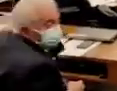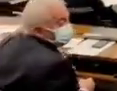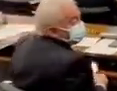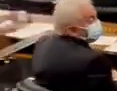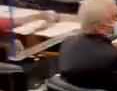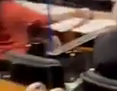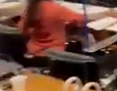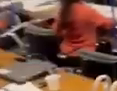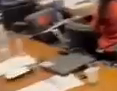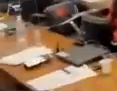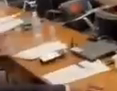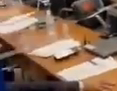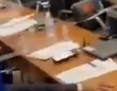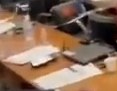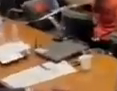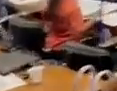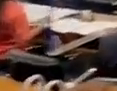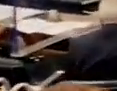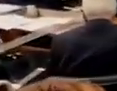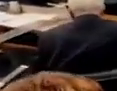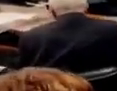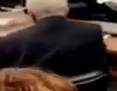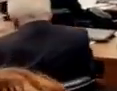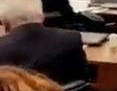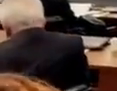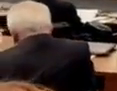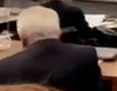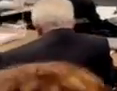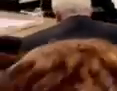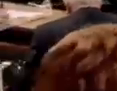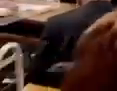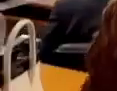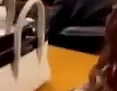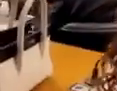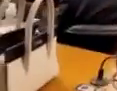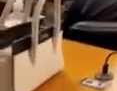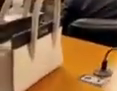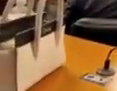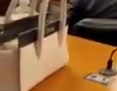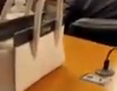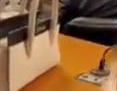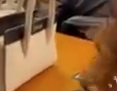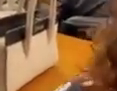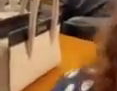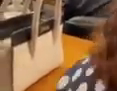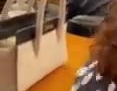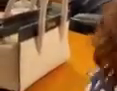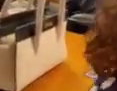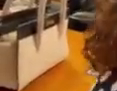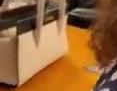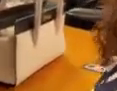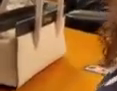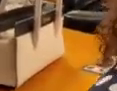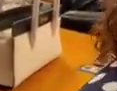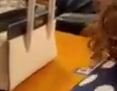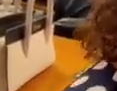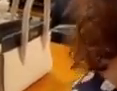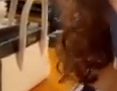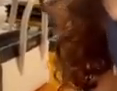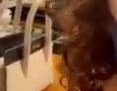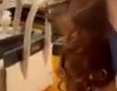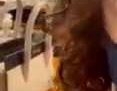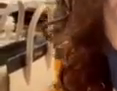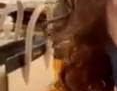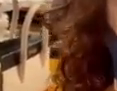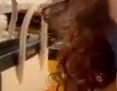enrola, não. Eu falo as verdades e falo na cara. Vossas... Não fico utilizando meio termo, senhor presidente. Não perfujo, não. Senhor presidente,